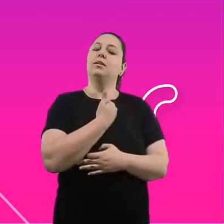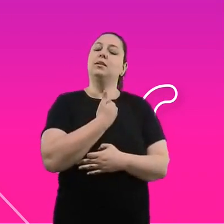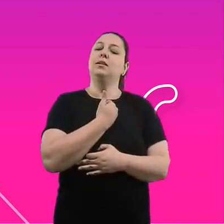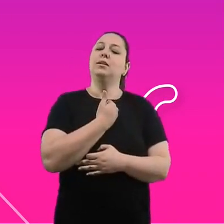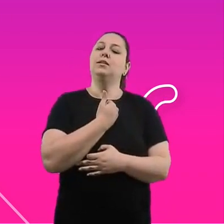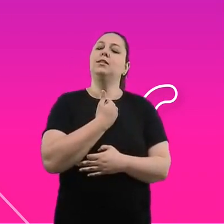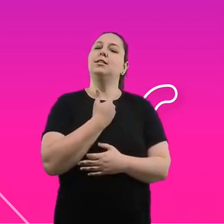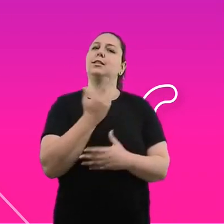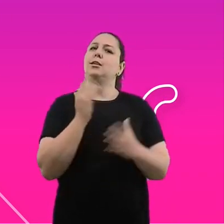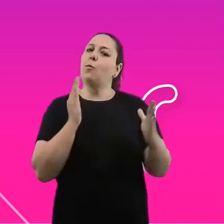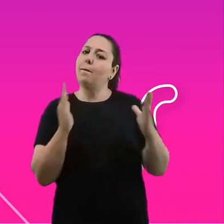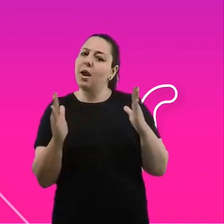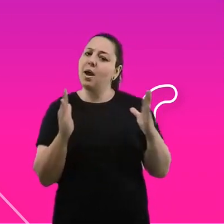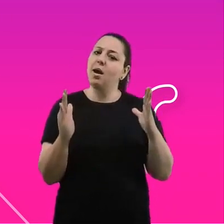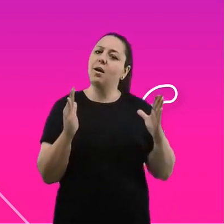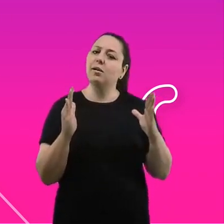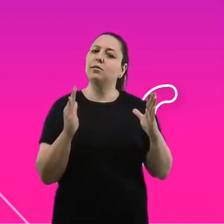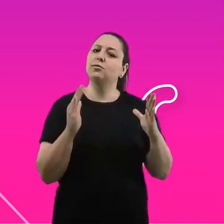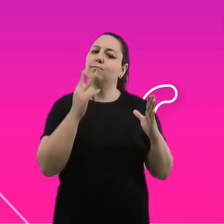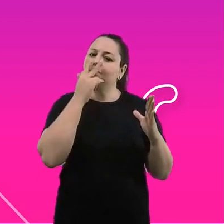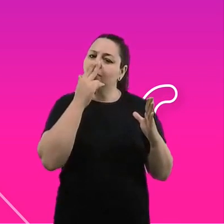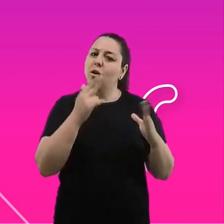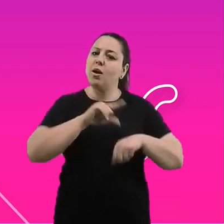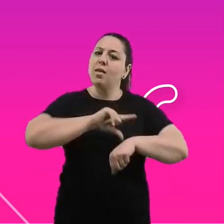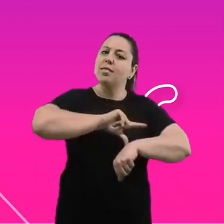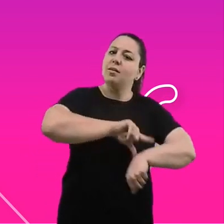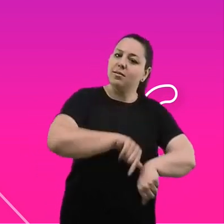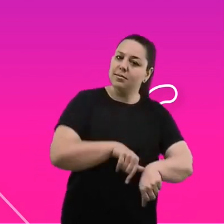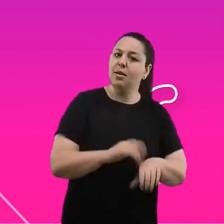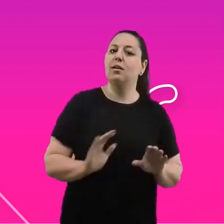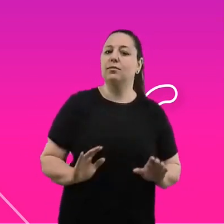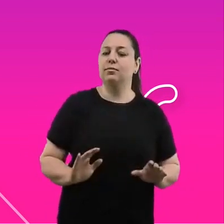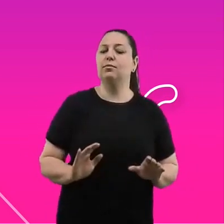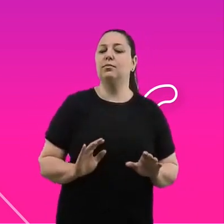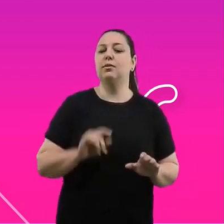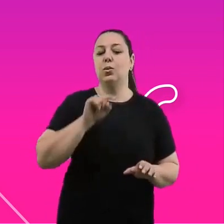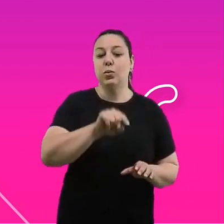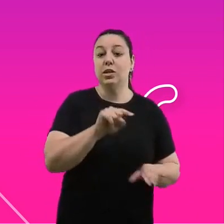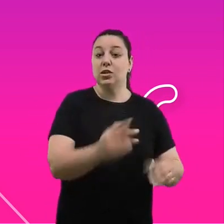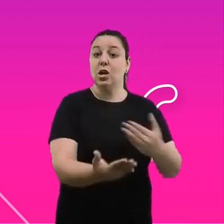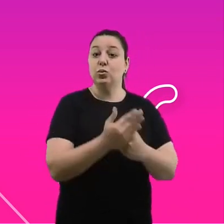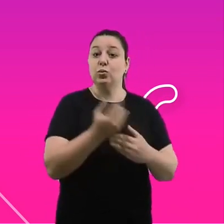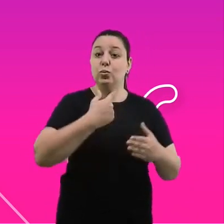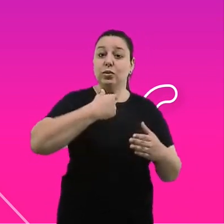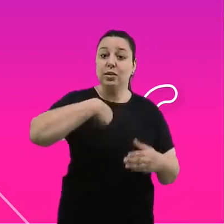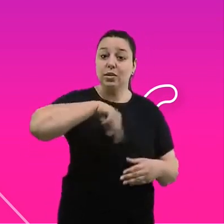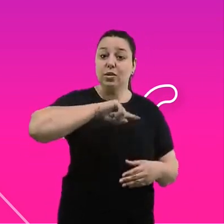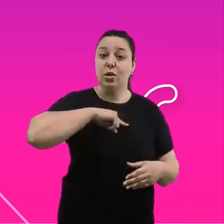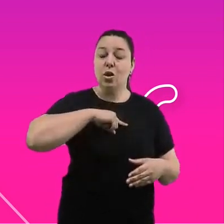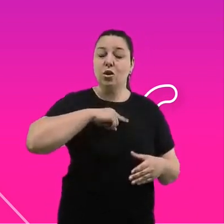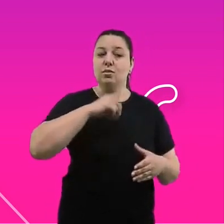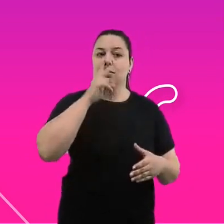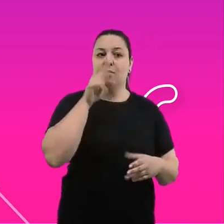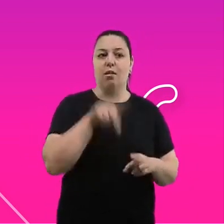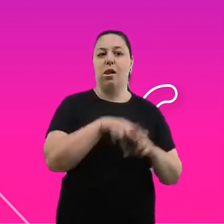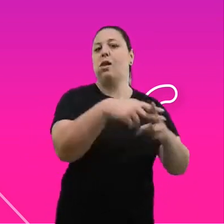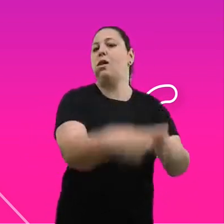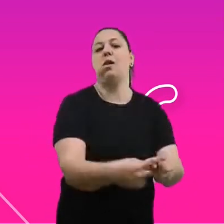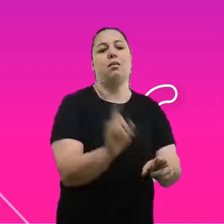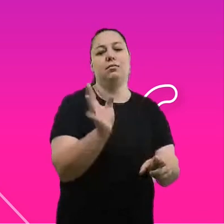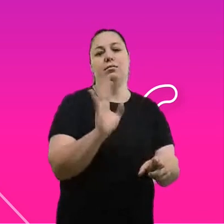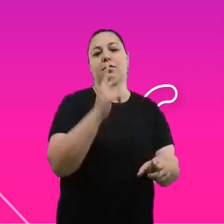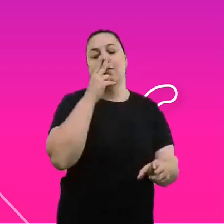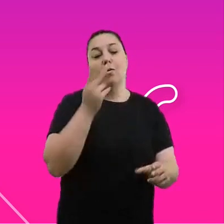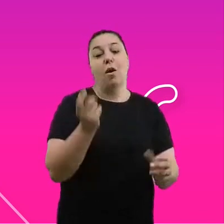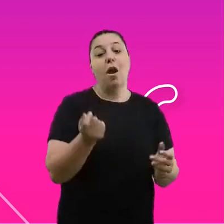prazo de uma fase. Como eu disse, a atuação ela é preventiva, ela não é reativa, após a ocorrência do atraso.